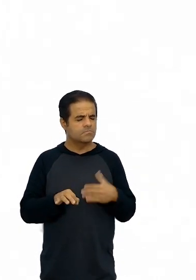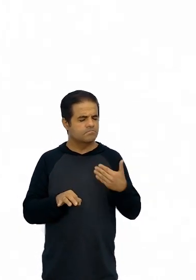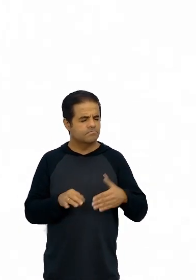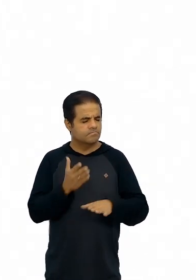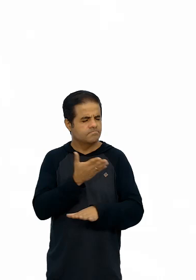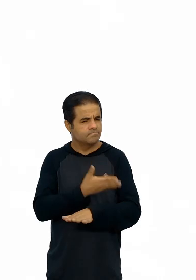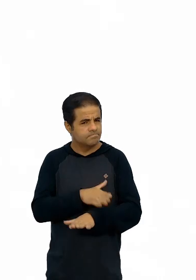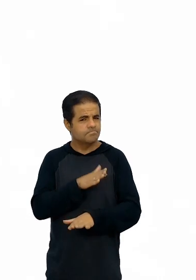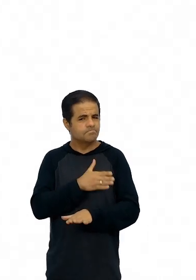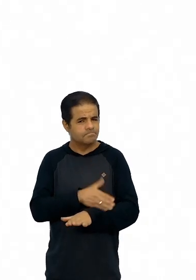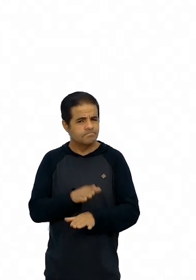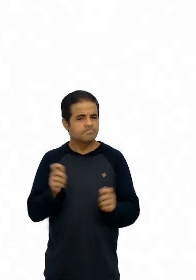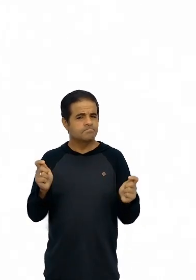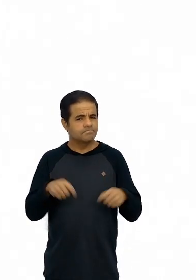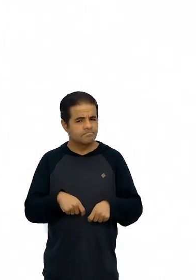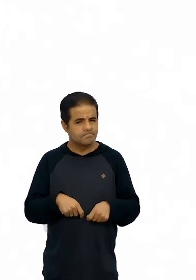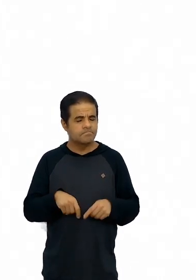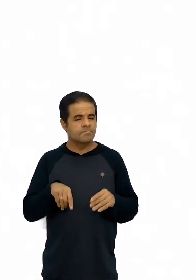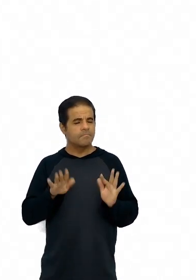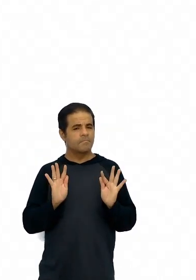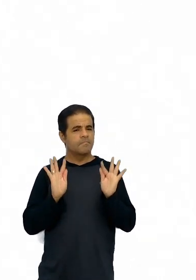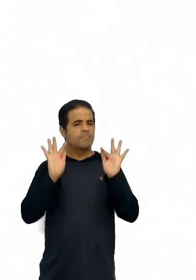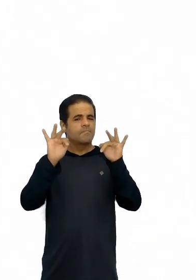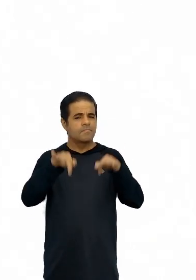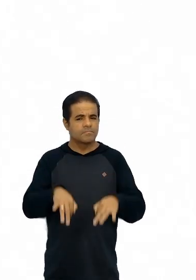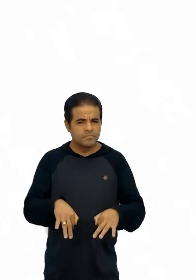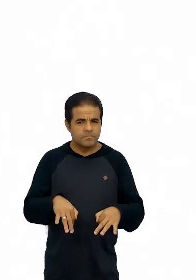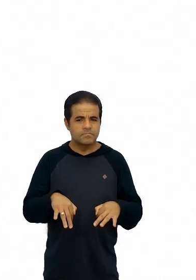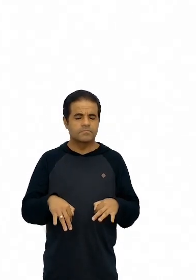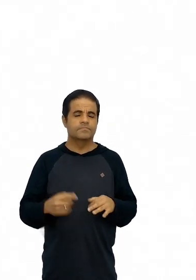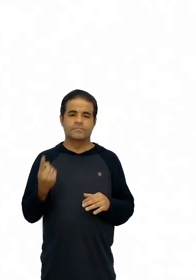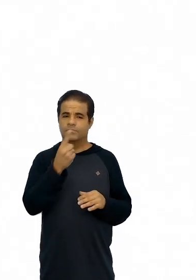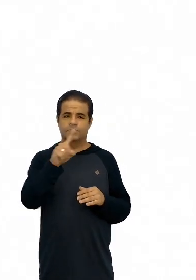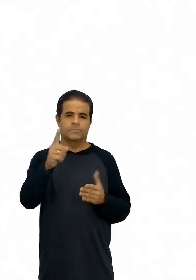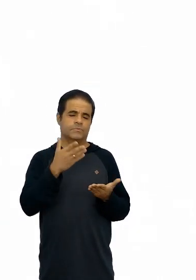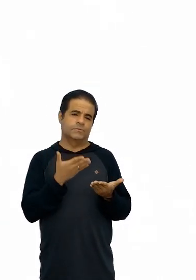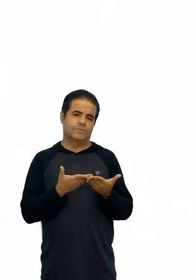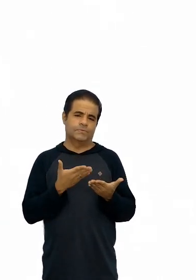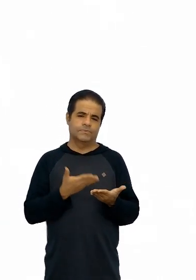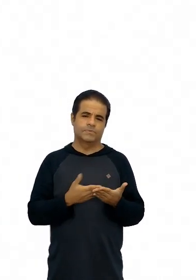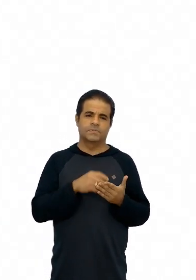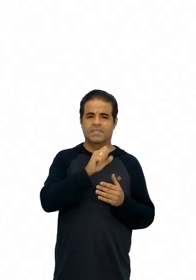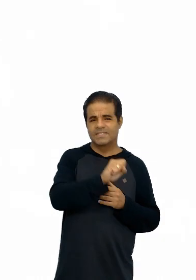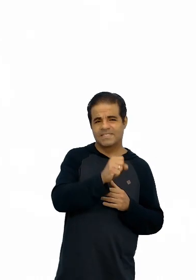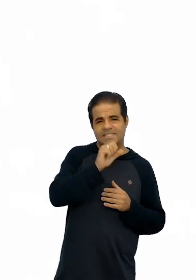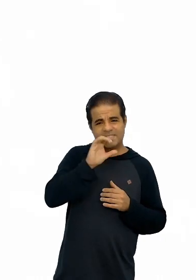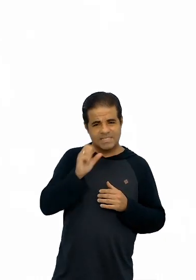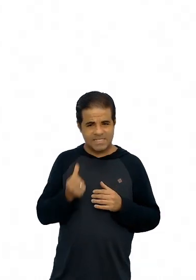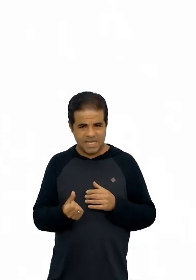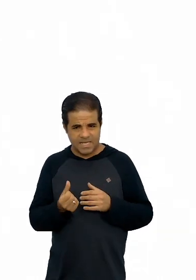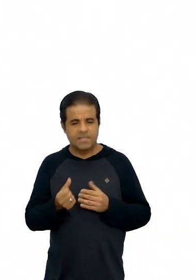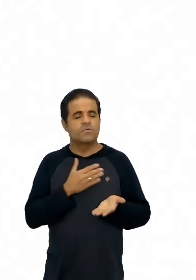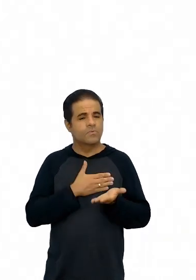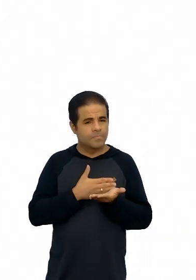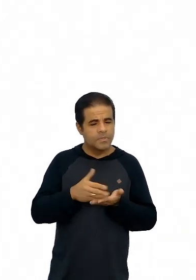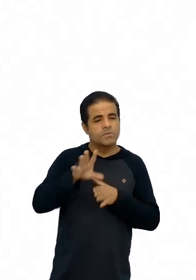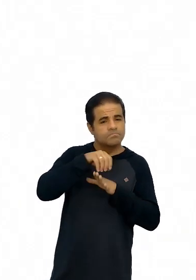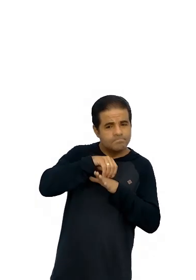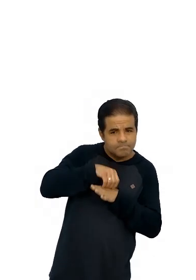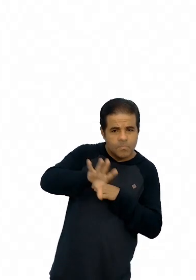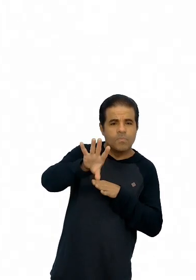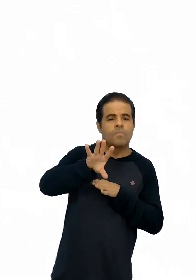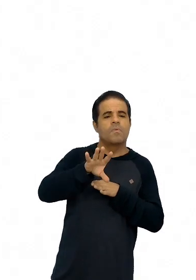por fim, se possível, né, finalizar aí esse estudo da SA6 que começou lá na transmissão de etapa.